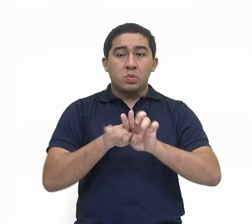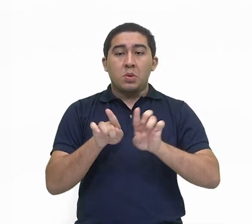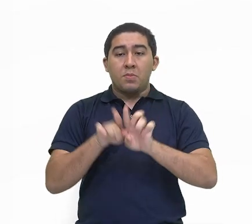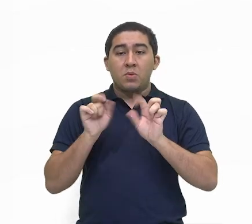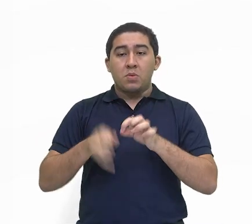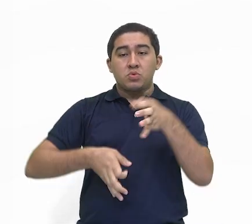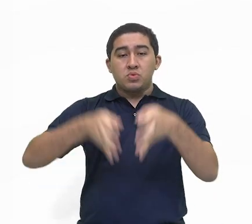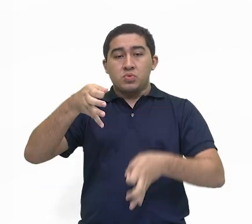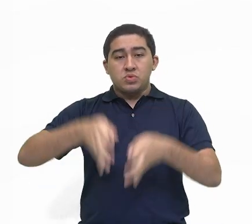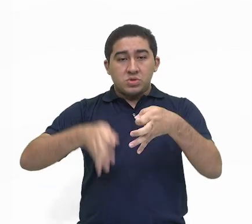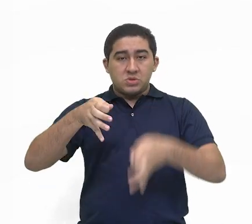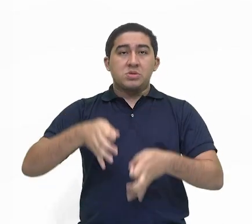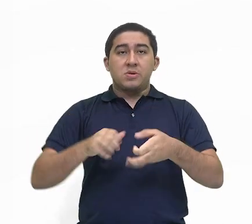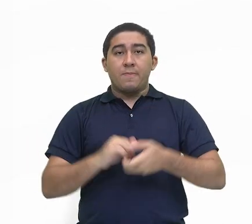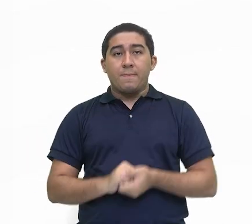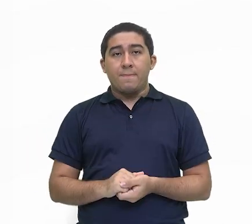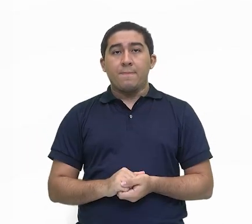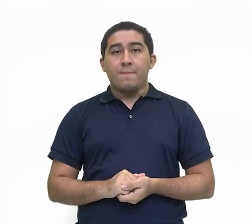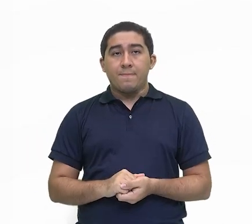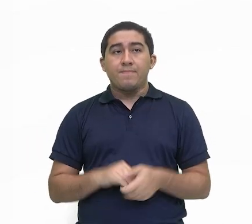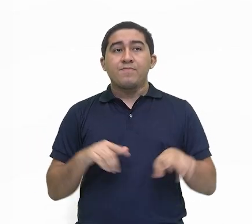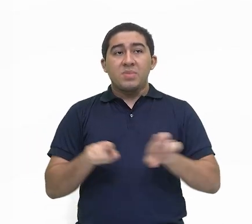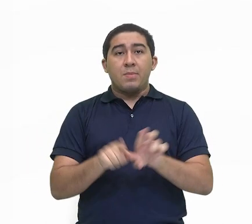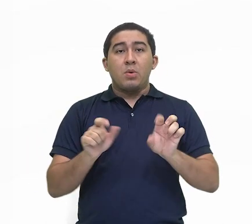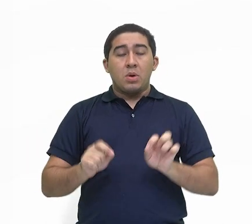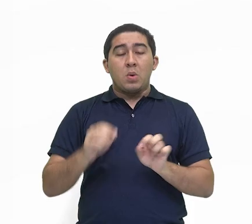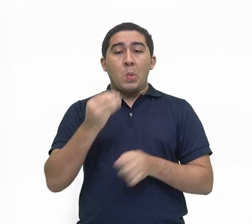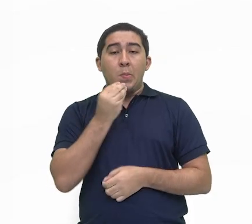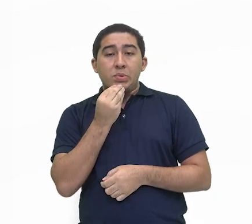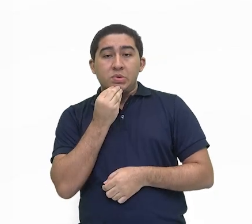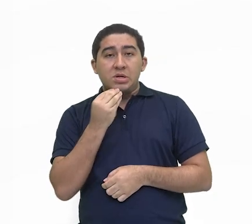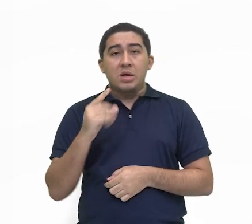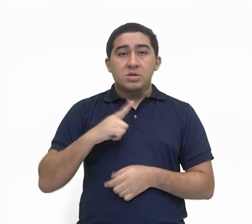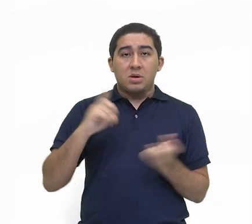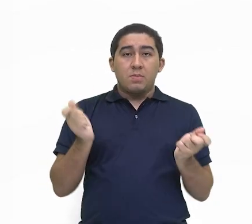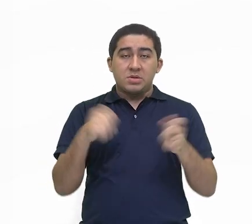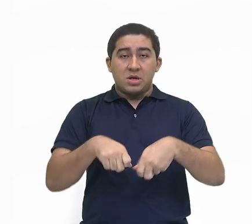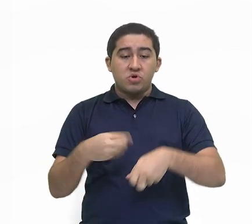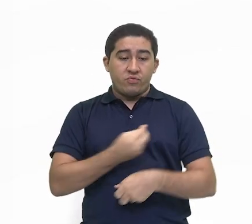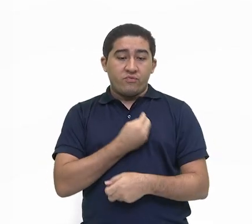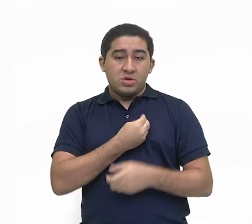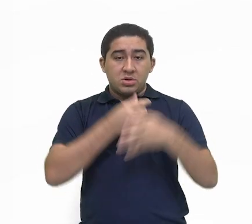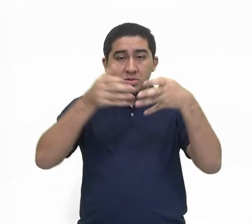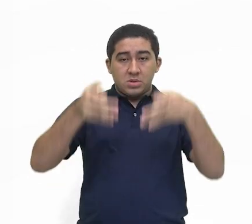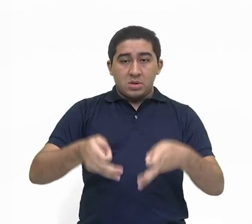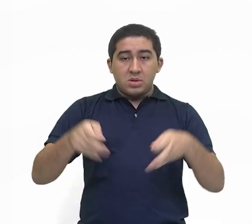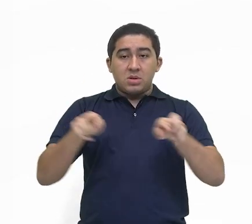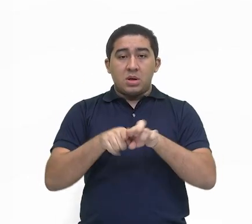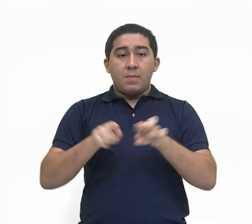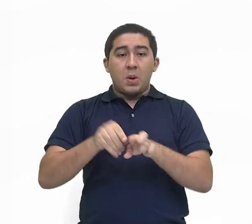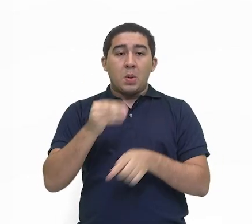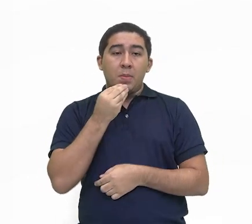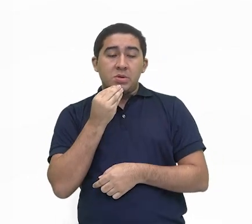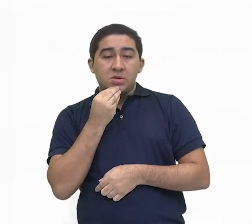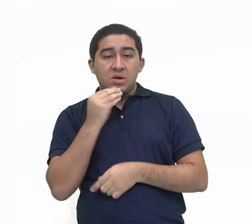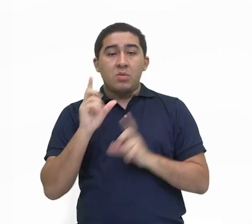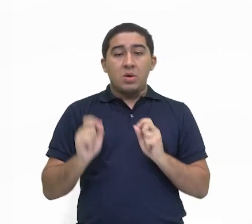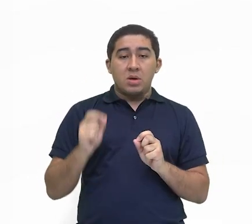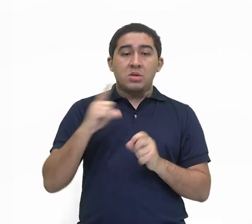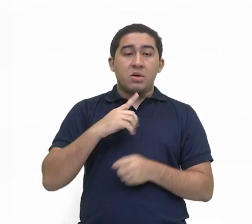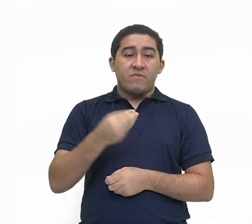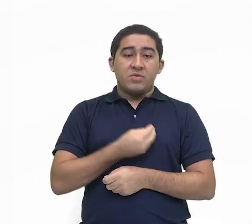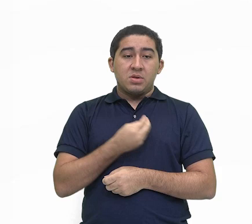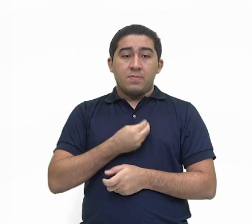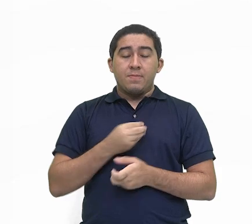com a justiça realizada, né, com acesso às condições de vida digna e também oportunidades para a sua